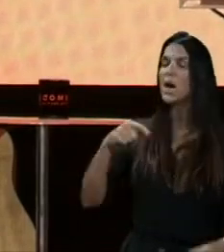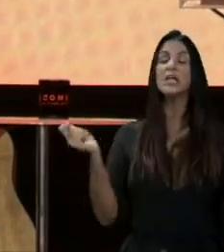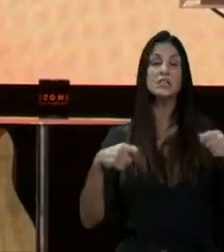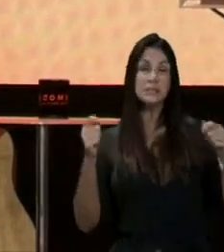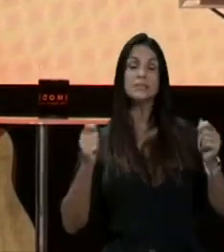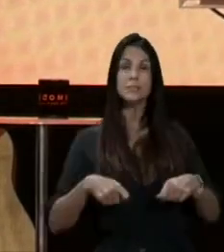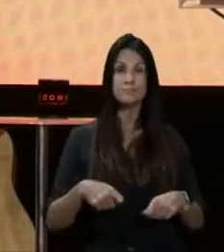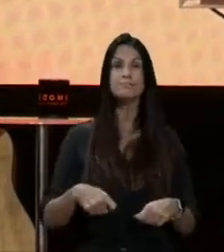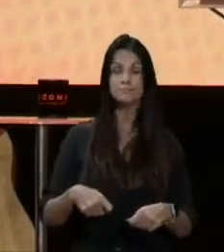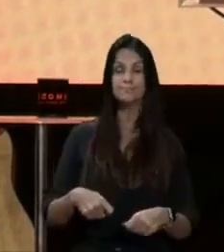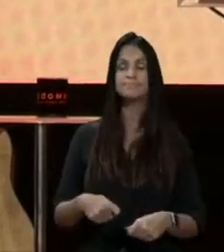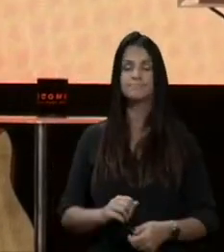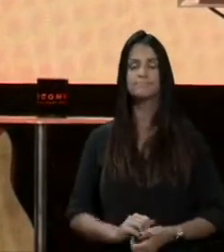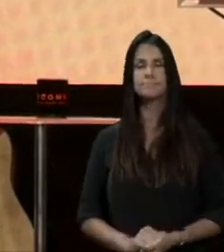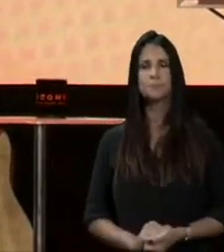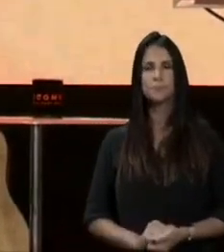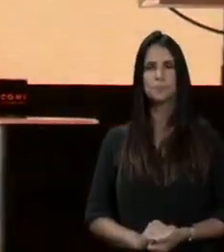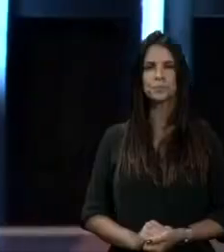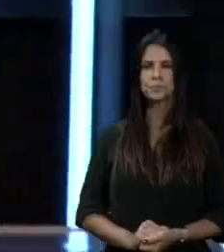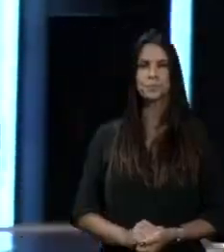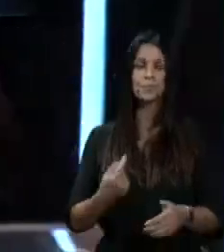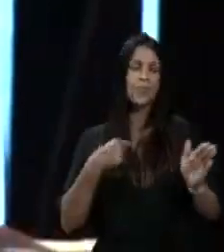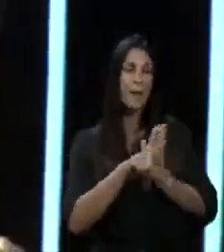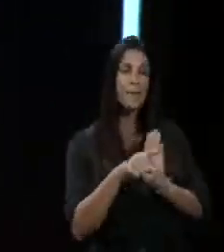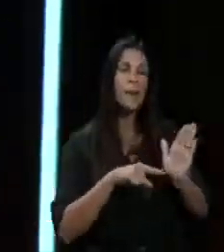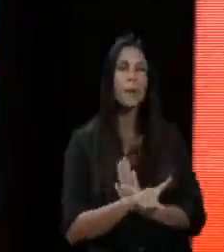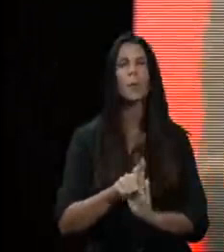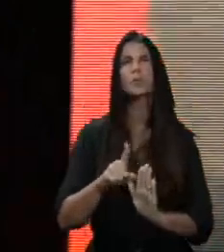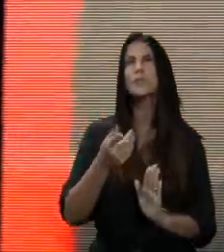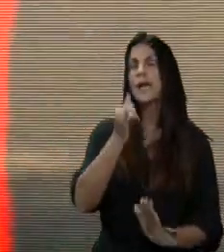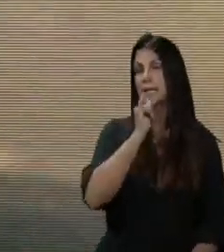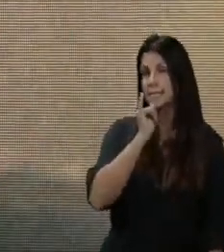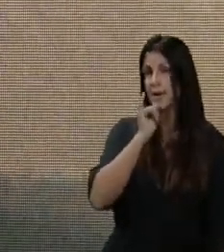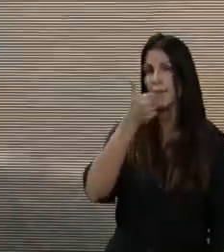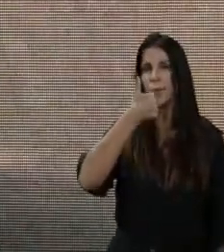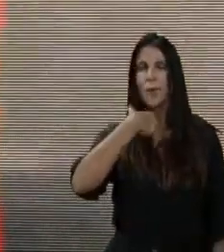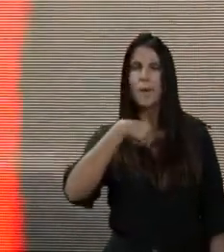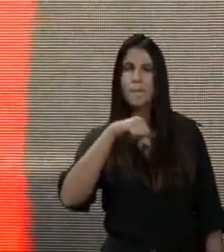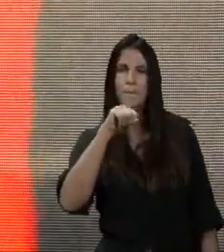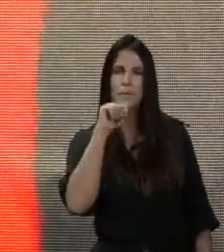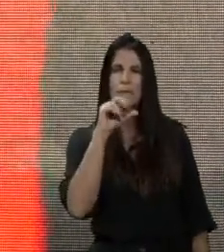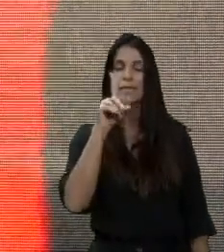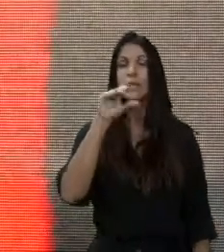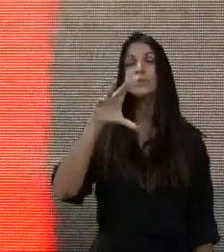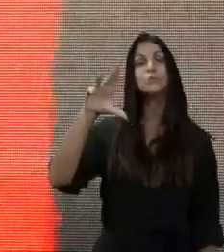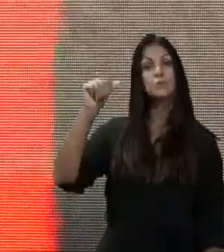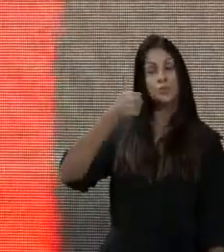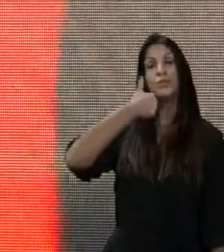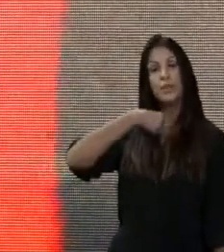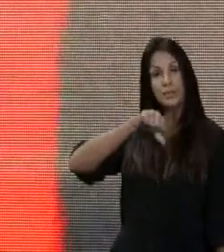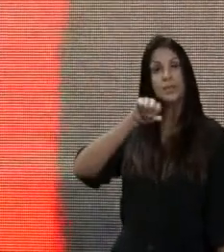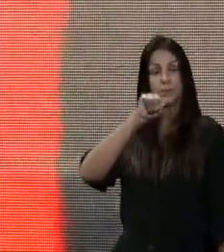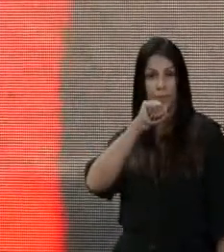história a pergunta para mãe e aqui no Dia das Mães eu tô falando um